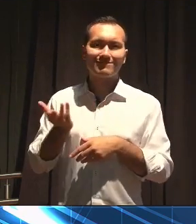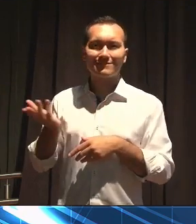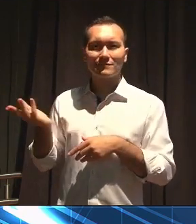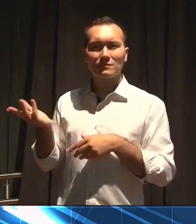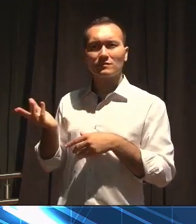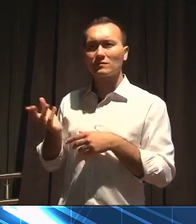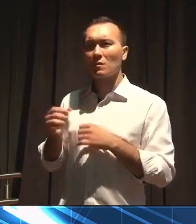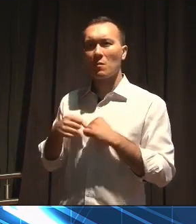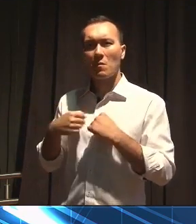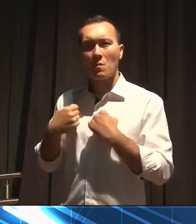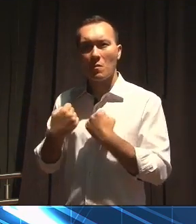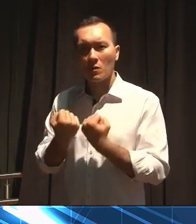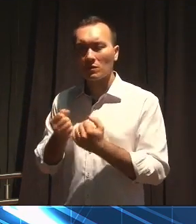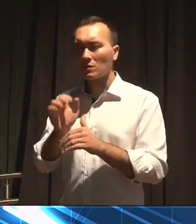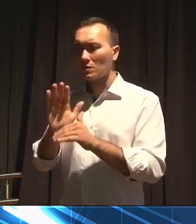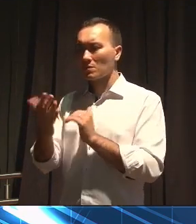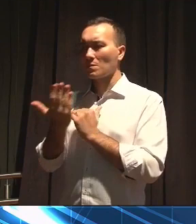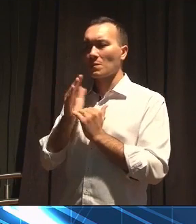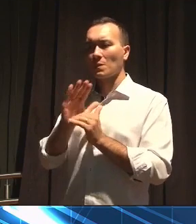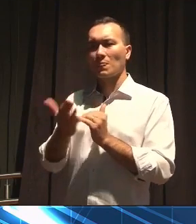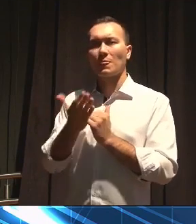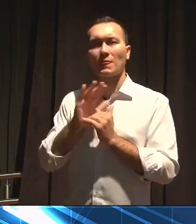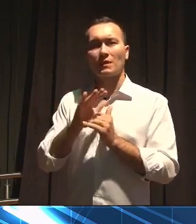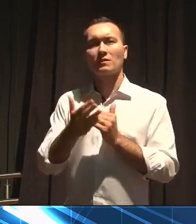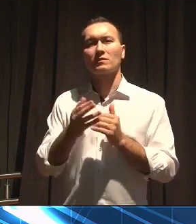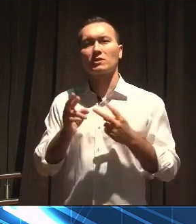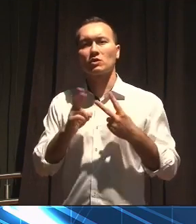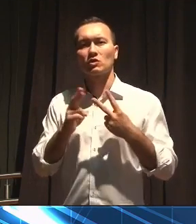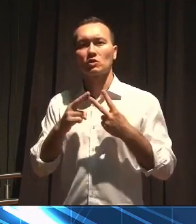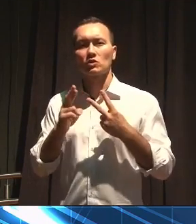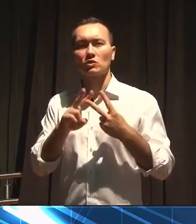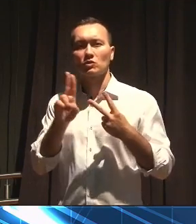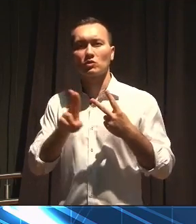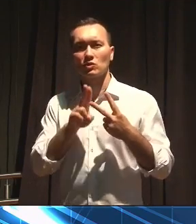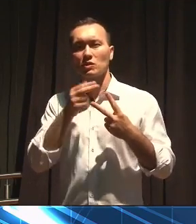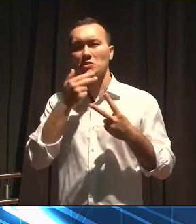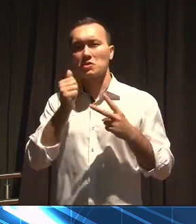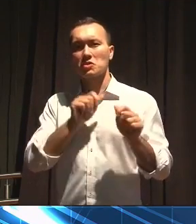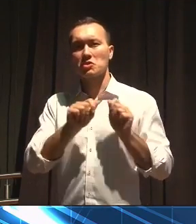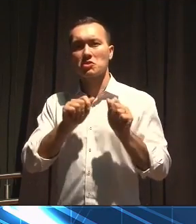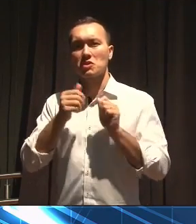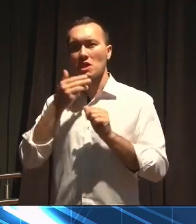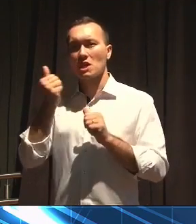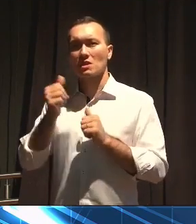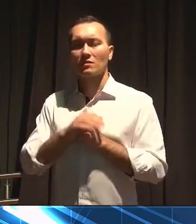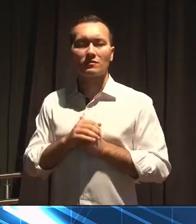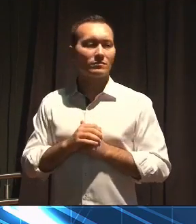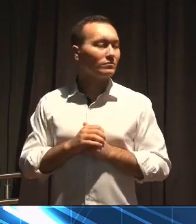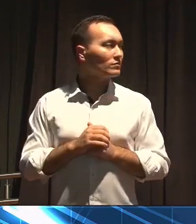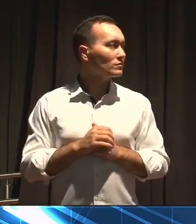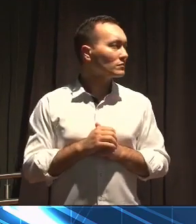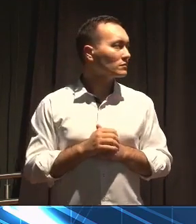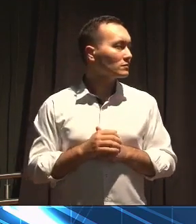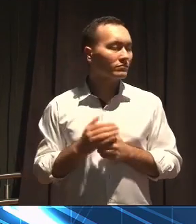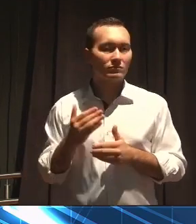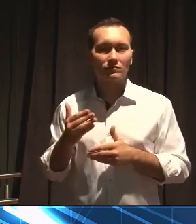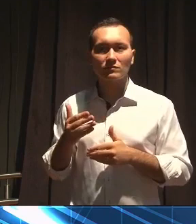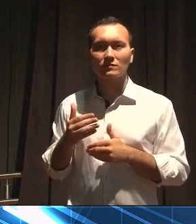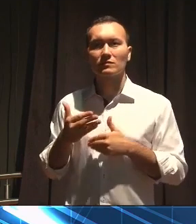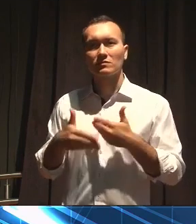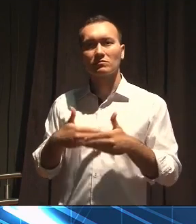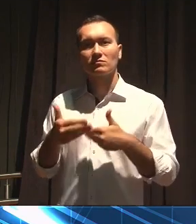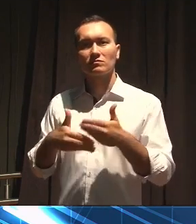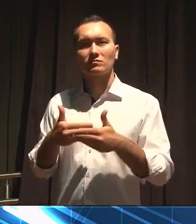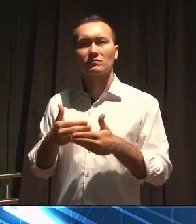Então, a partir desse momento, a gente começou a ter um espaço sempre dentro das sprints das squads, mostrando que